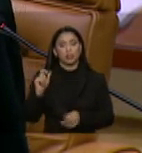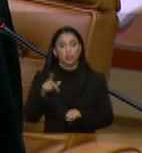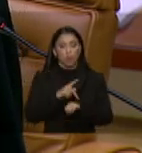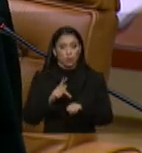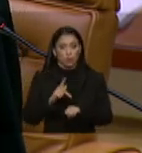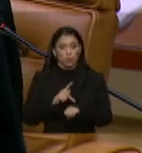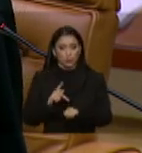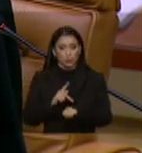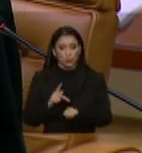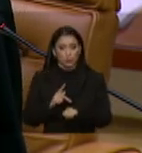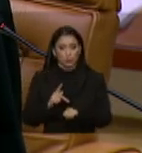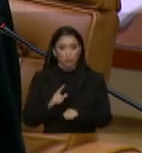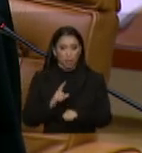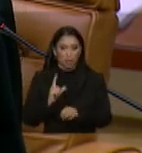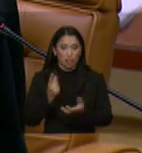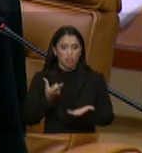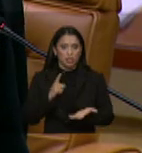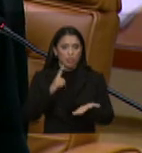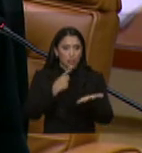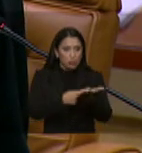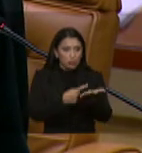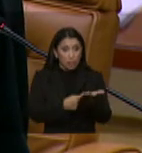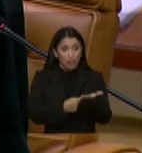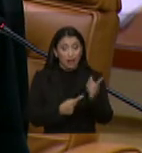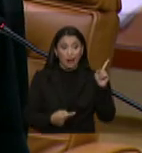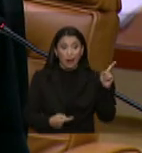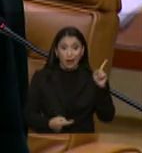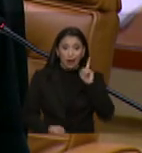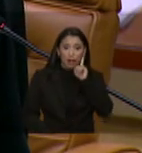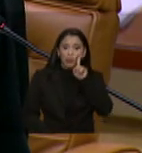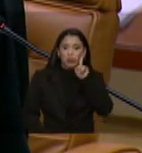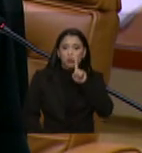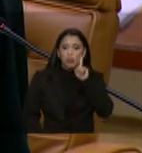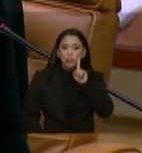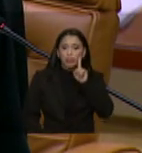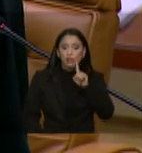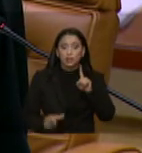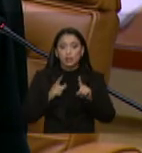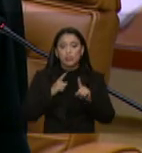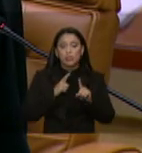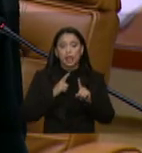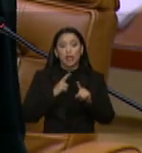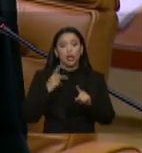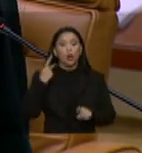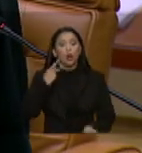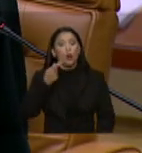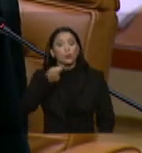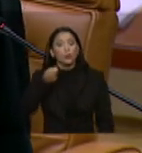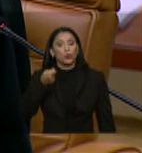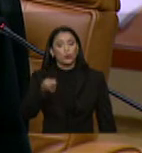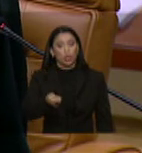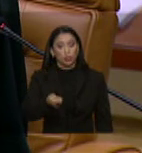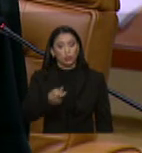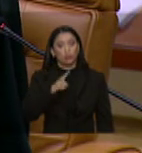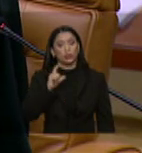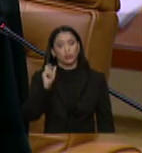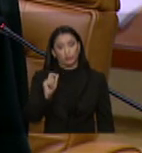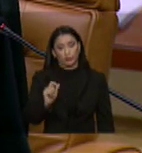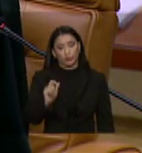é o tratado no caso aqui estão só nos Estados Unidos onde lá é Centralizado no procurador-geral é que sabemos também